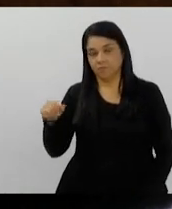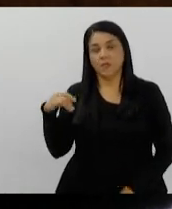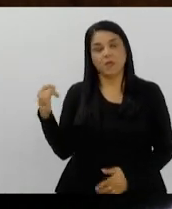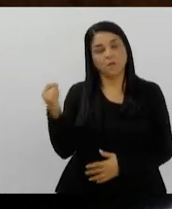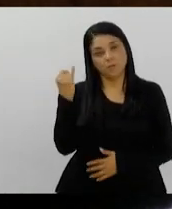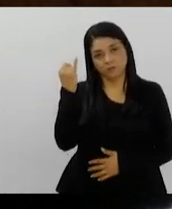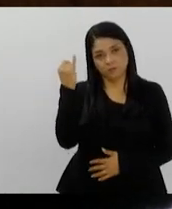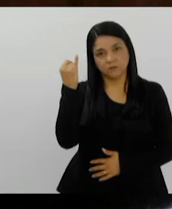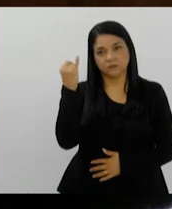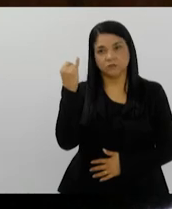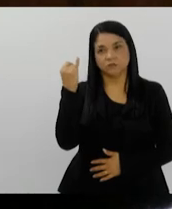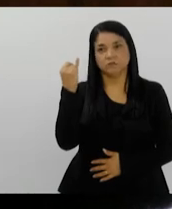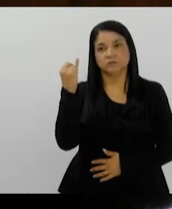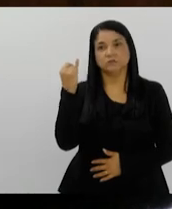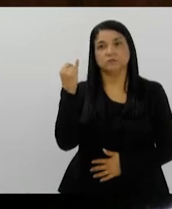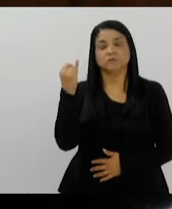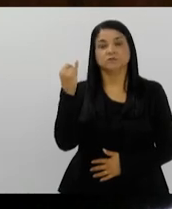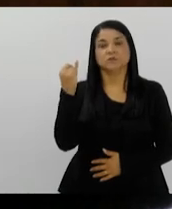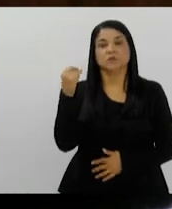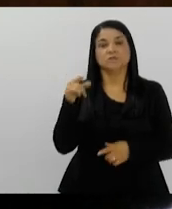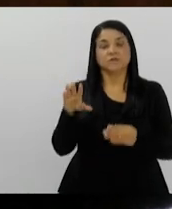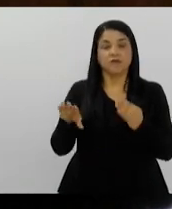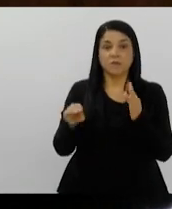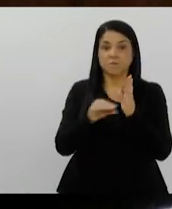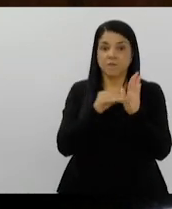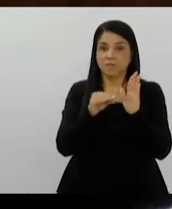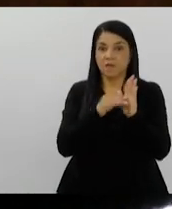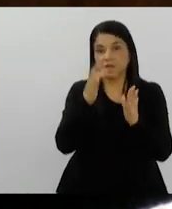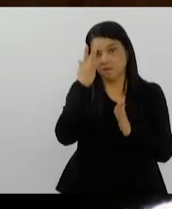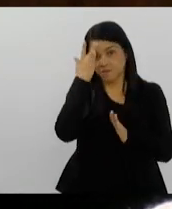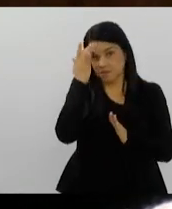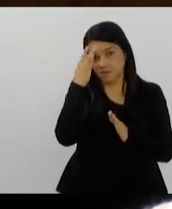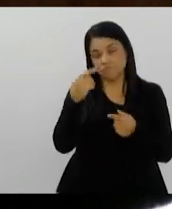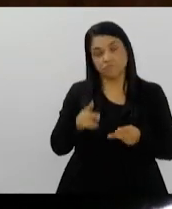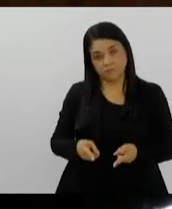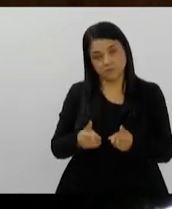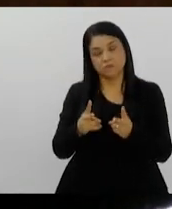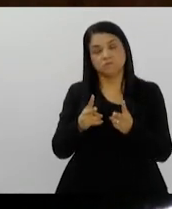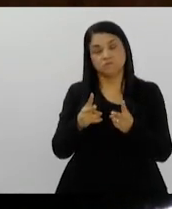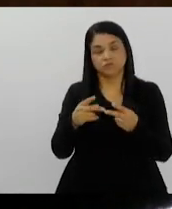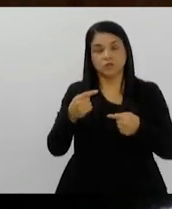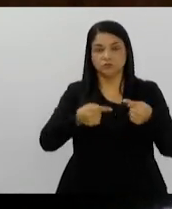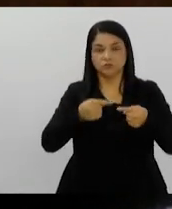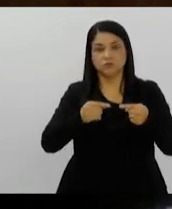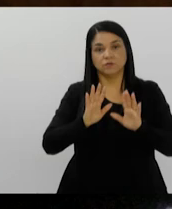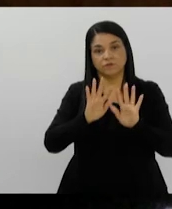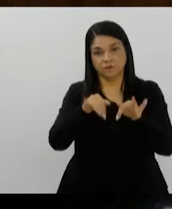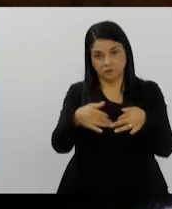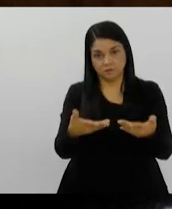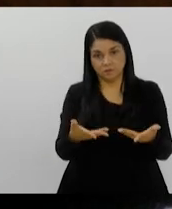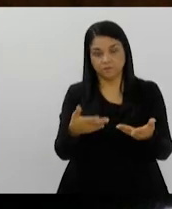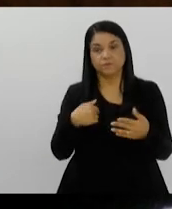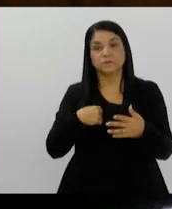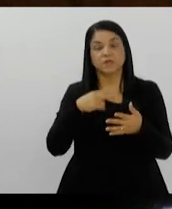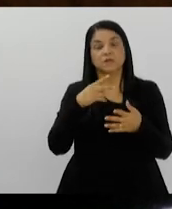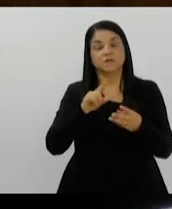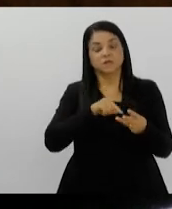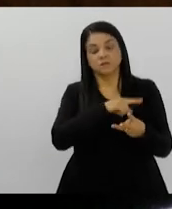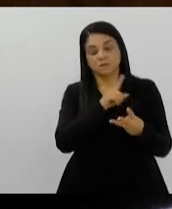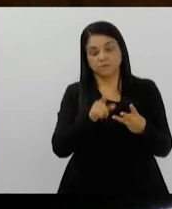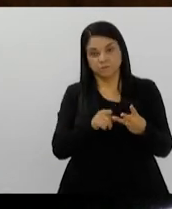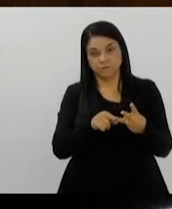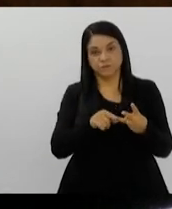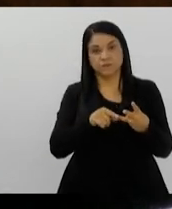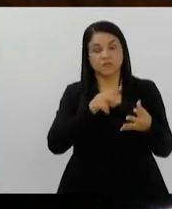o discurso, porque vai começar a emendar amanhã e tem que acabar a discussão. E a segunda é para ler aqui o comunicado